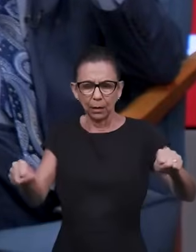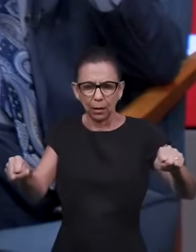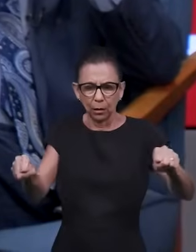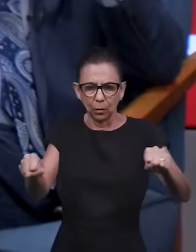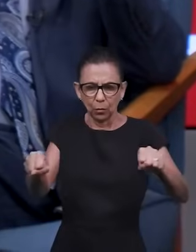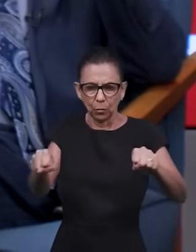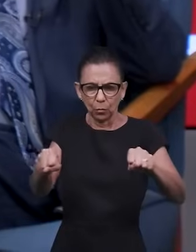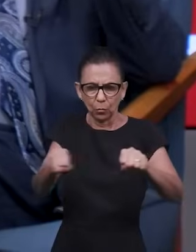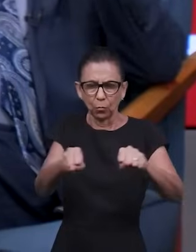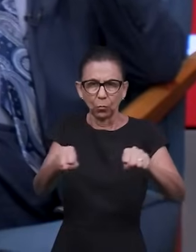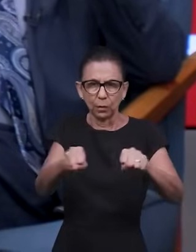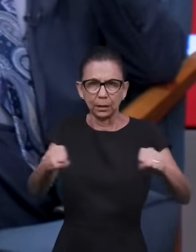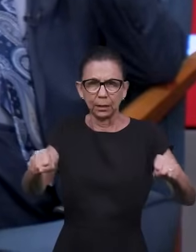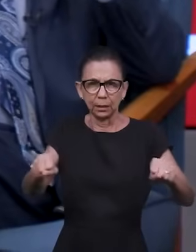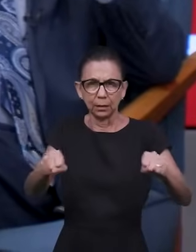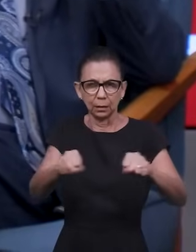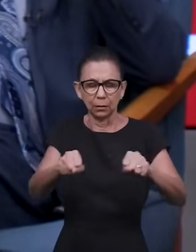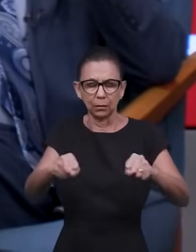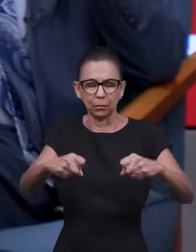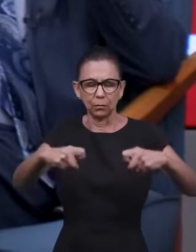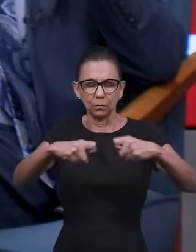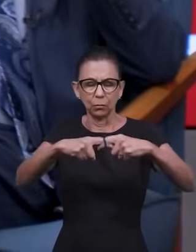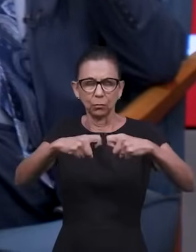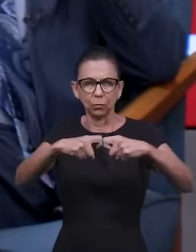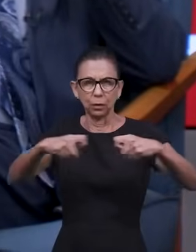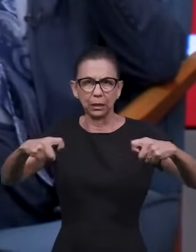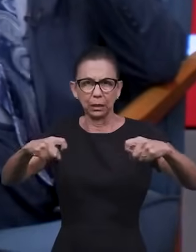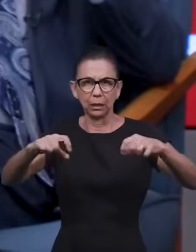e o outro aqueles ligamentos